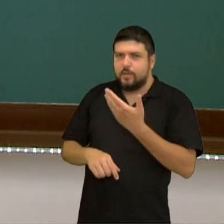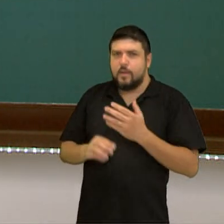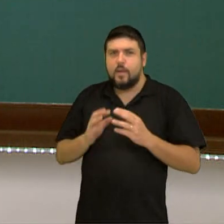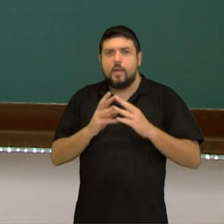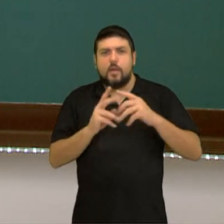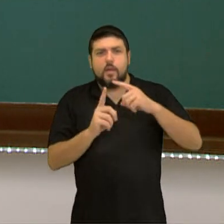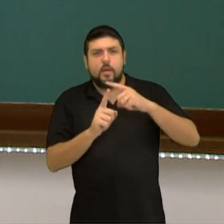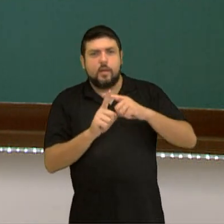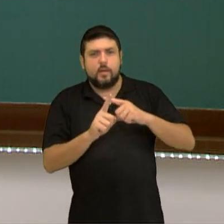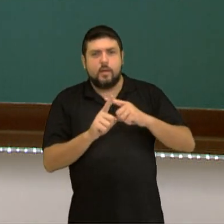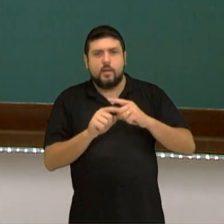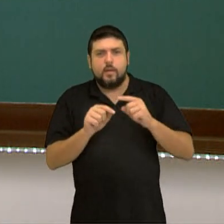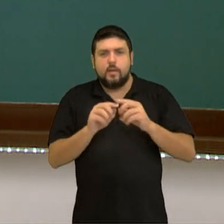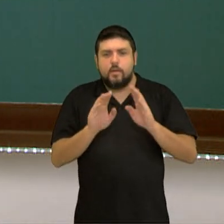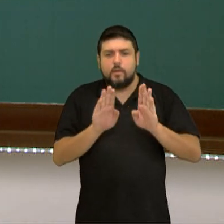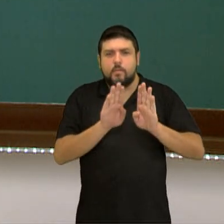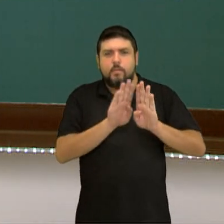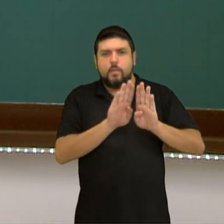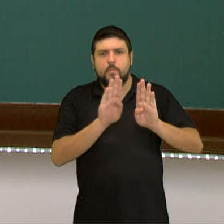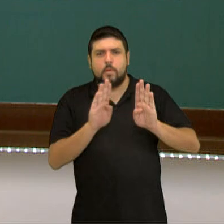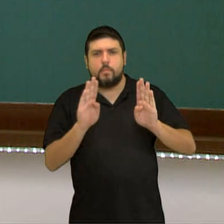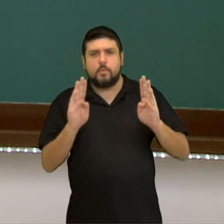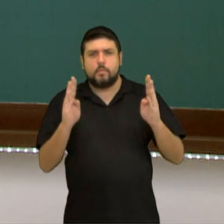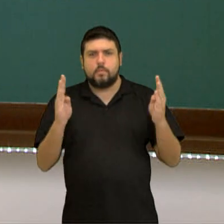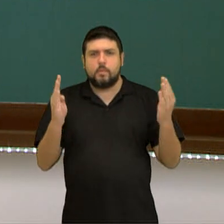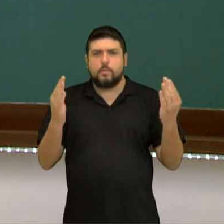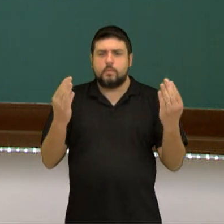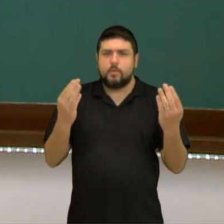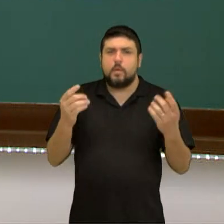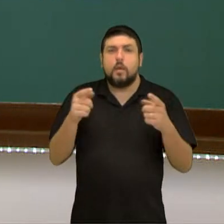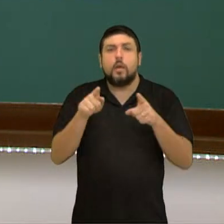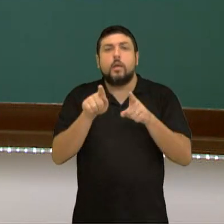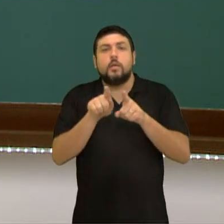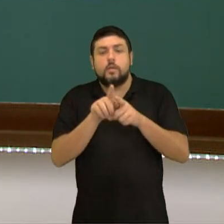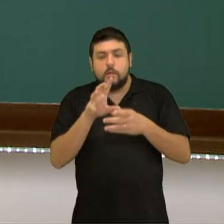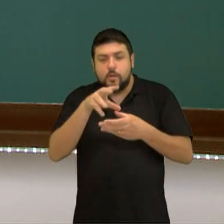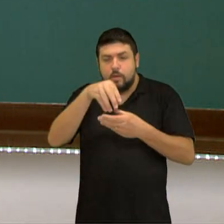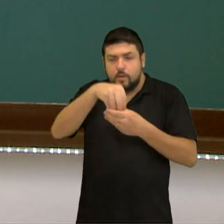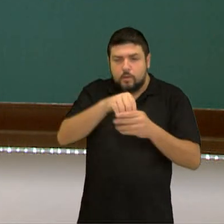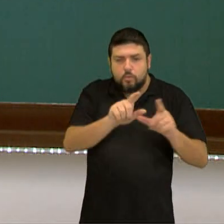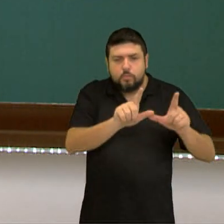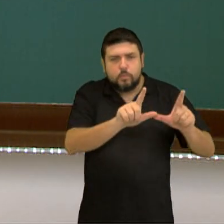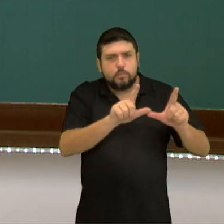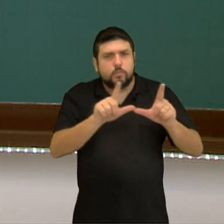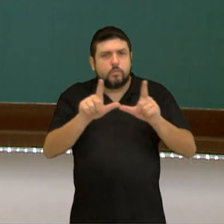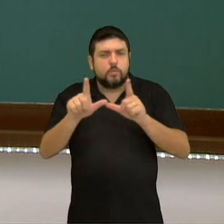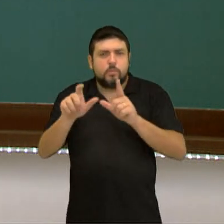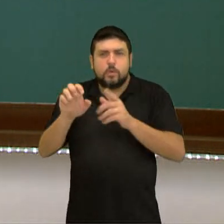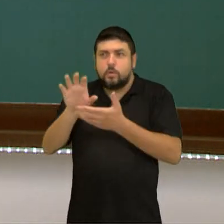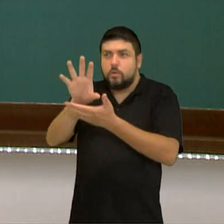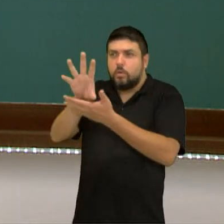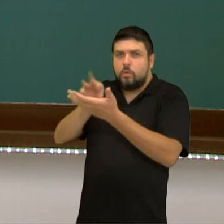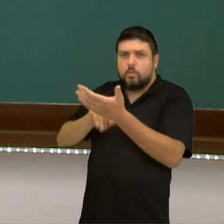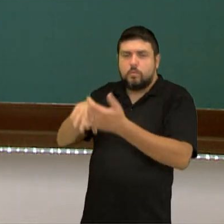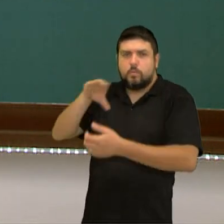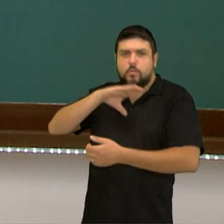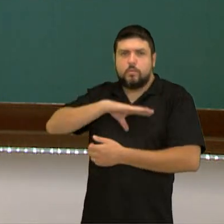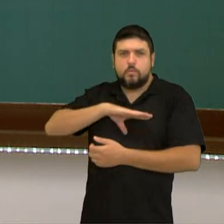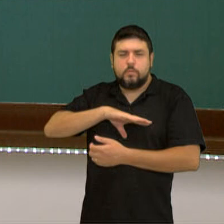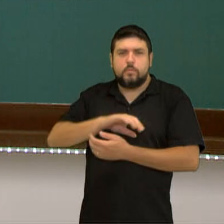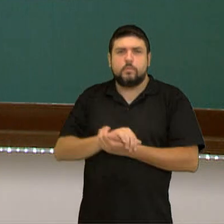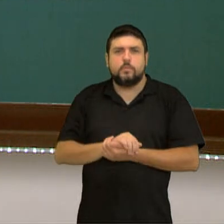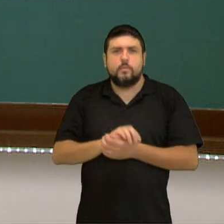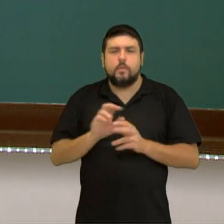Poligonal e os ladrilhos, azulejos portugueses, em vez daquela ornamentação,